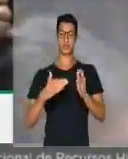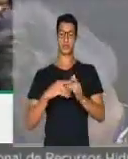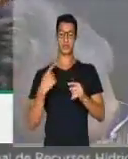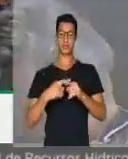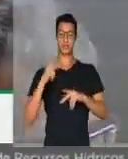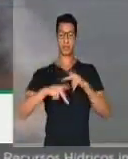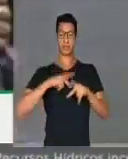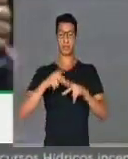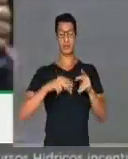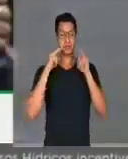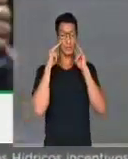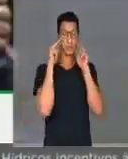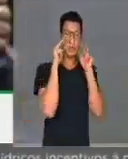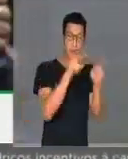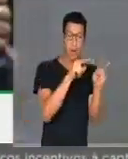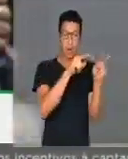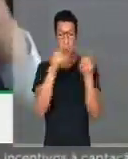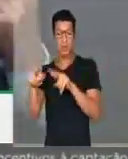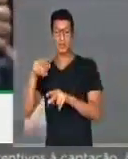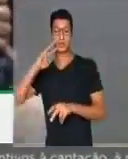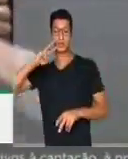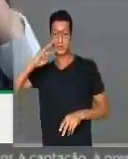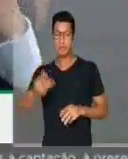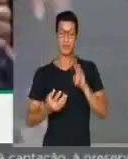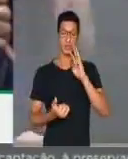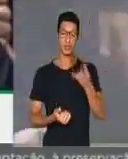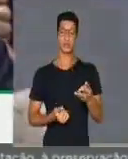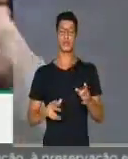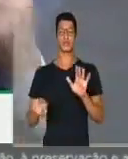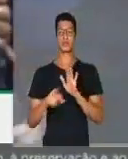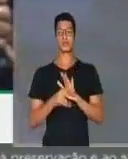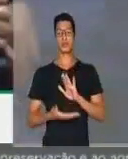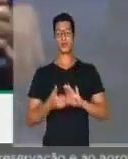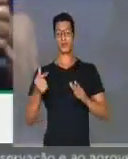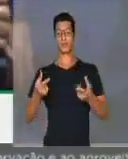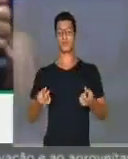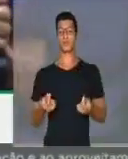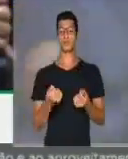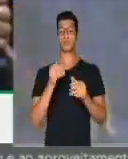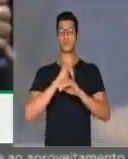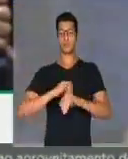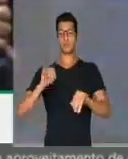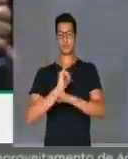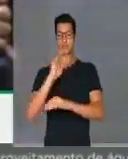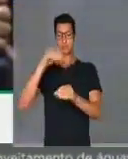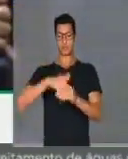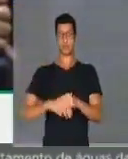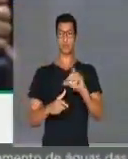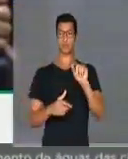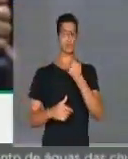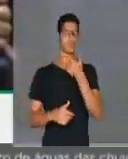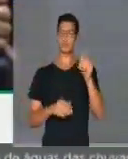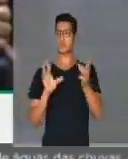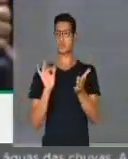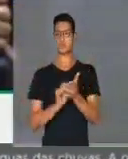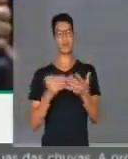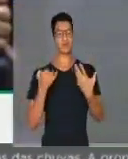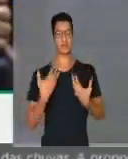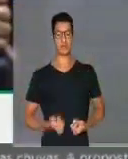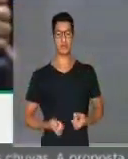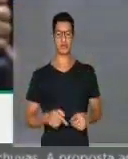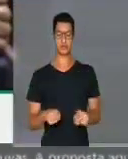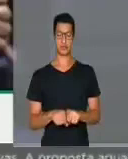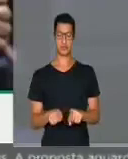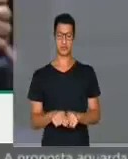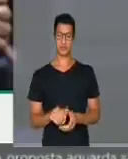até porque a população está de olho lá fora nos milhões e milhões que vão gastar nas campanhas eleitorais. Isso não é